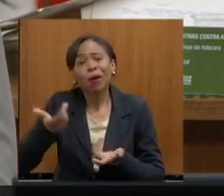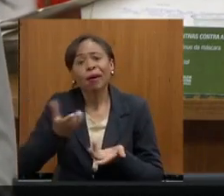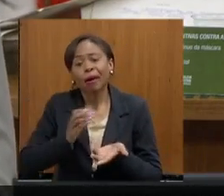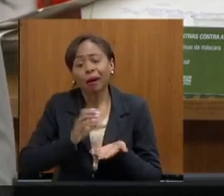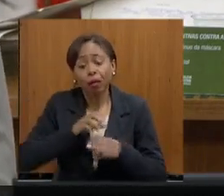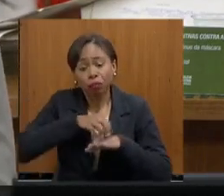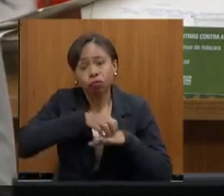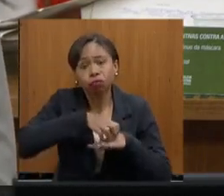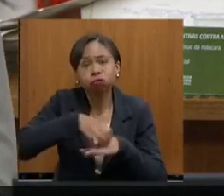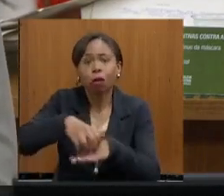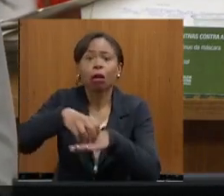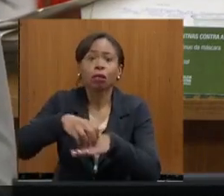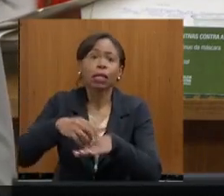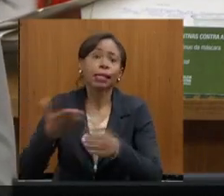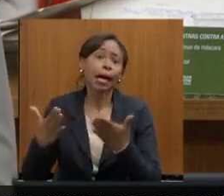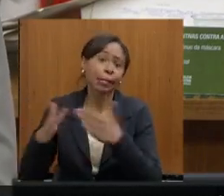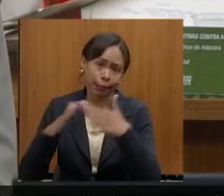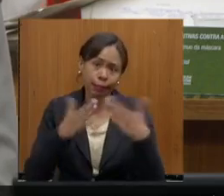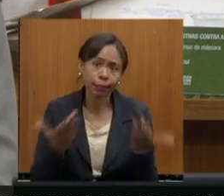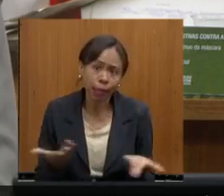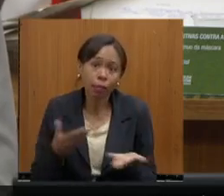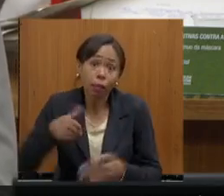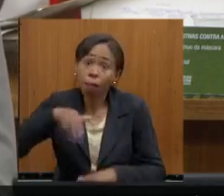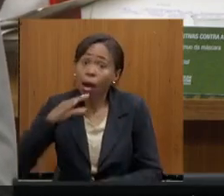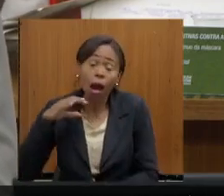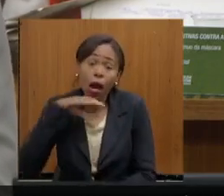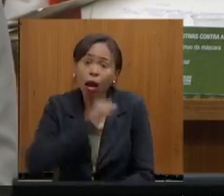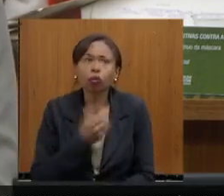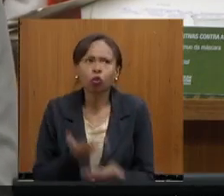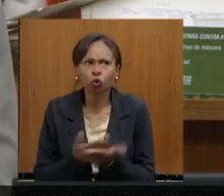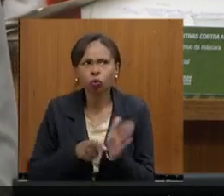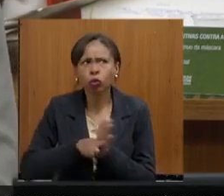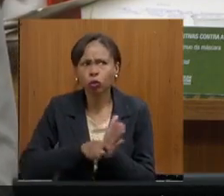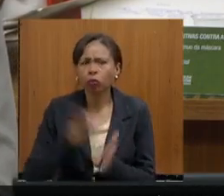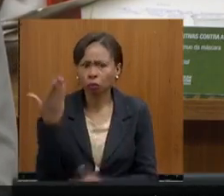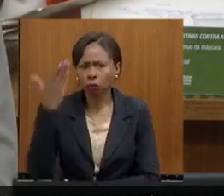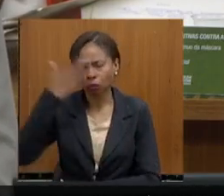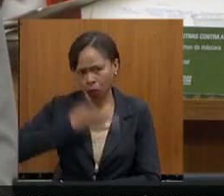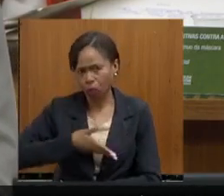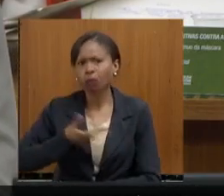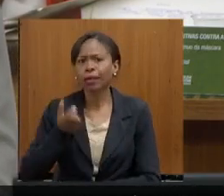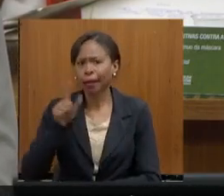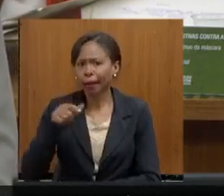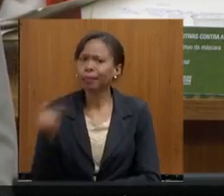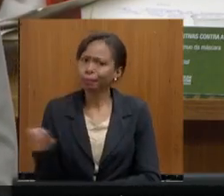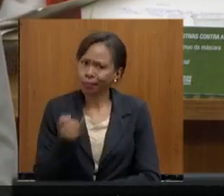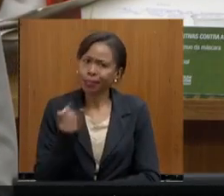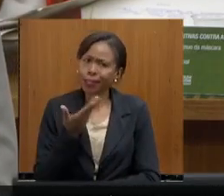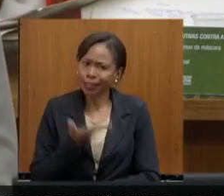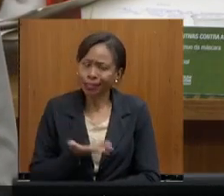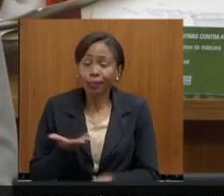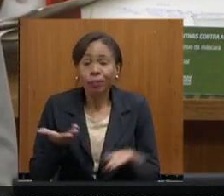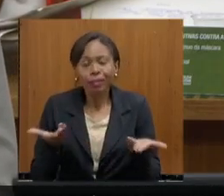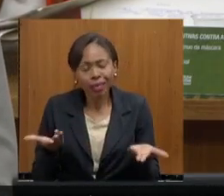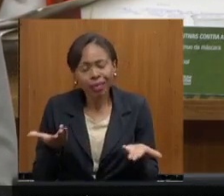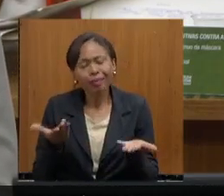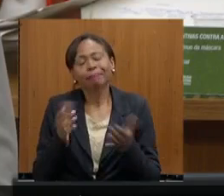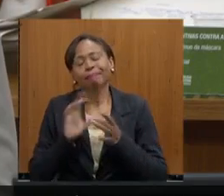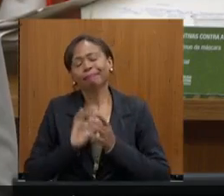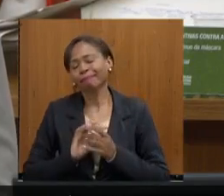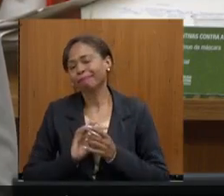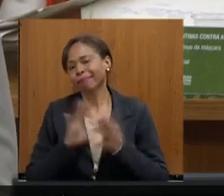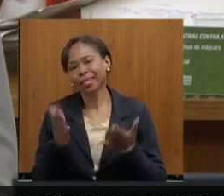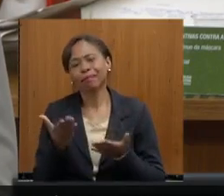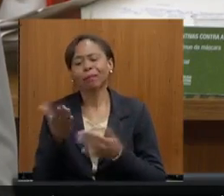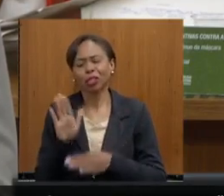talvez até mais rápido assim há alguns estudos que mostram aí da importância disso então coloco minha aos